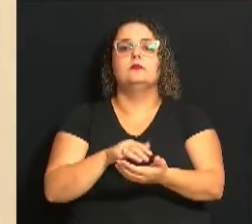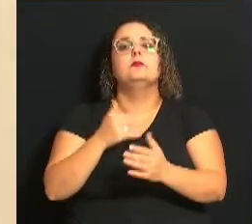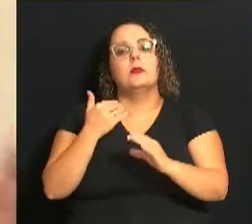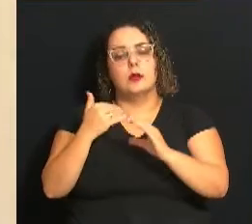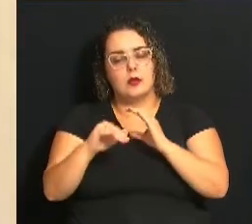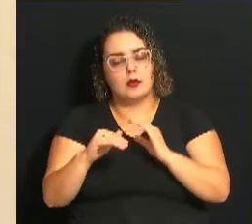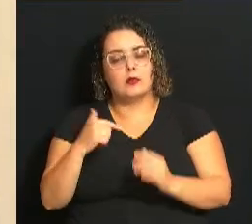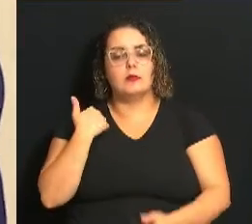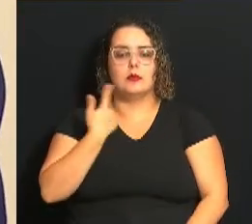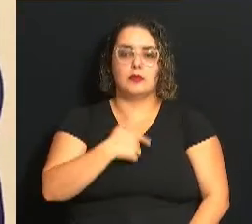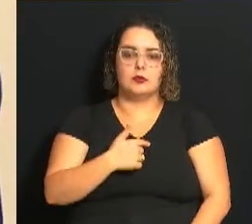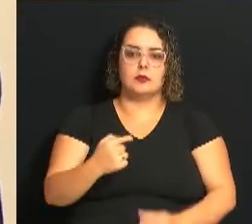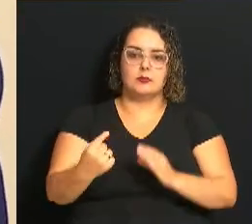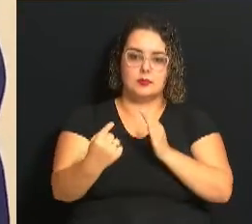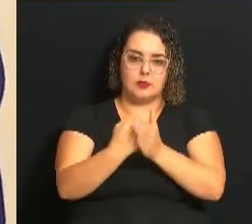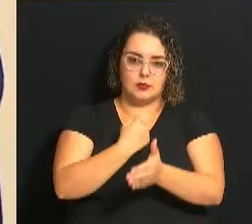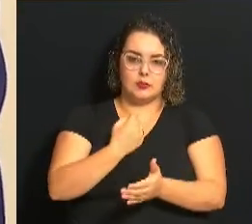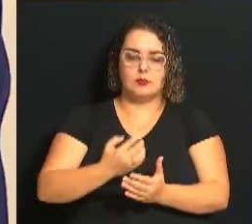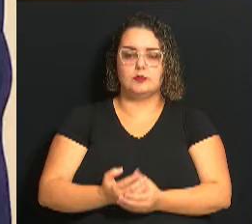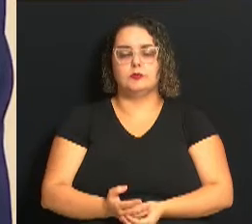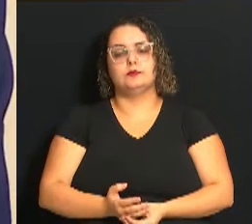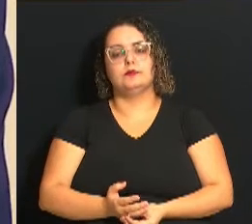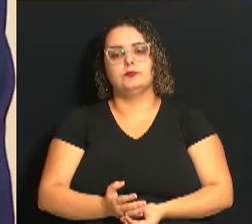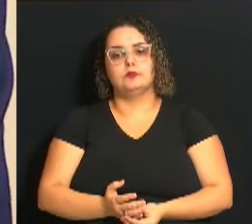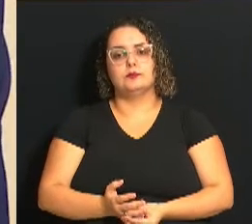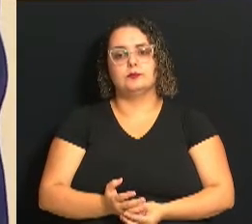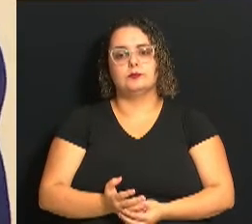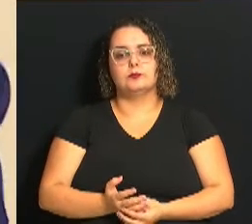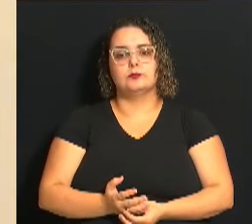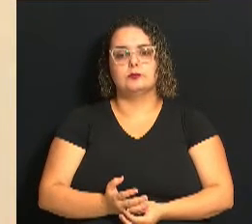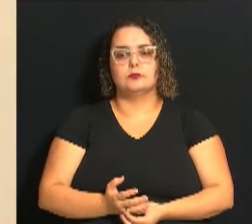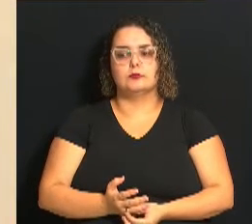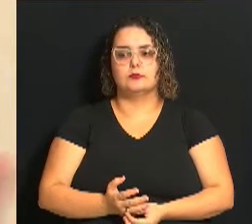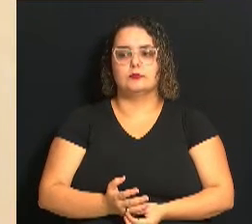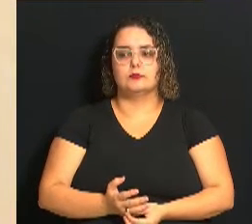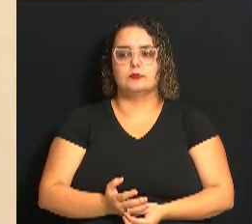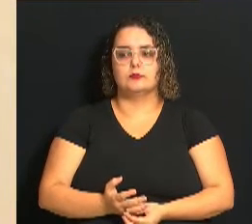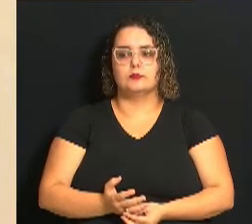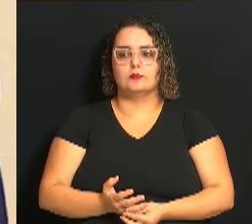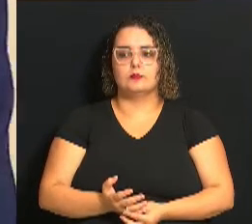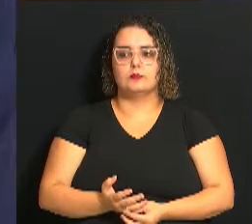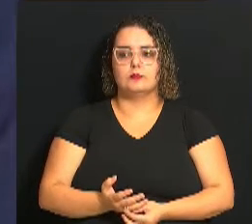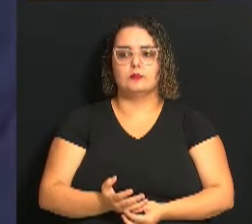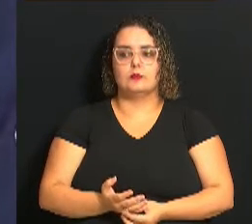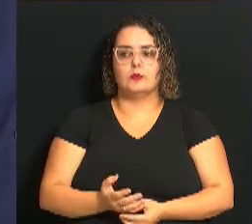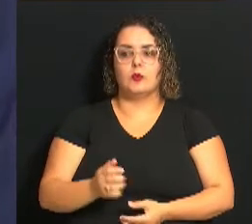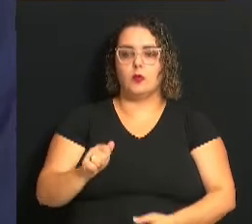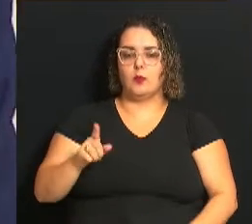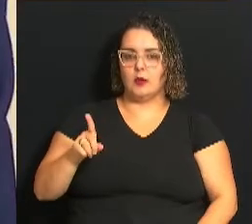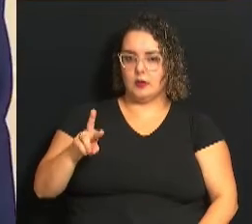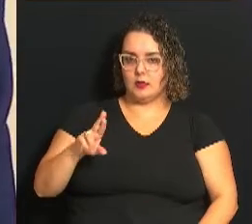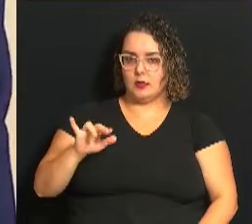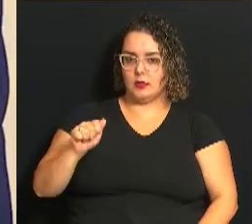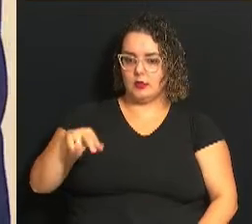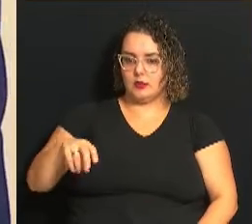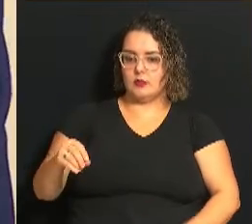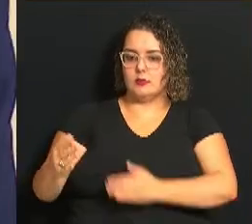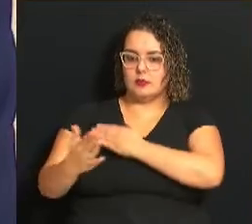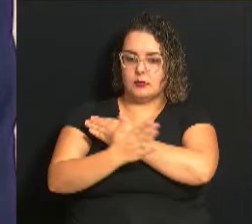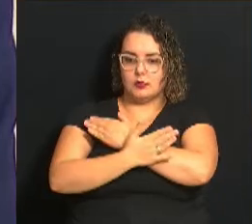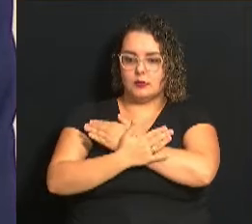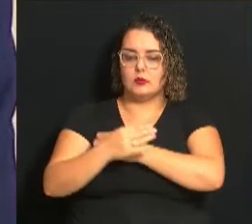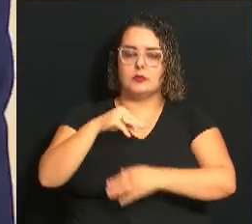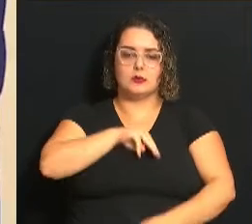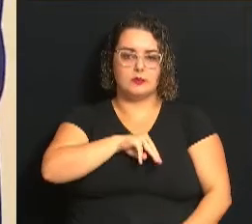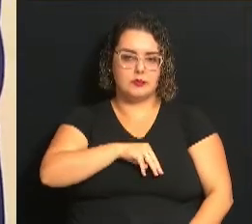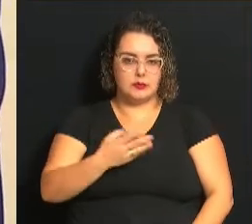que vai cair aqui para a gente, para a equipe da Câmara, passa para o meu assessor, o Adriano está aqui, nos ajudando nessa missão.